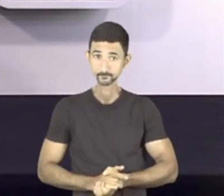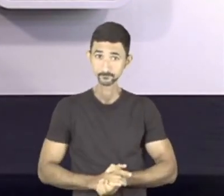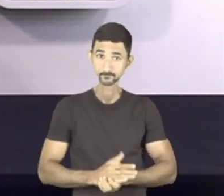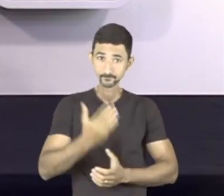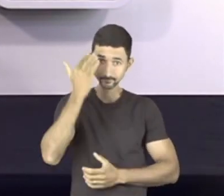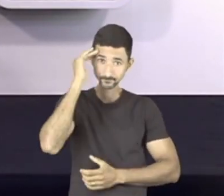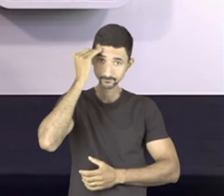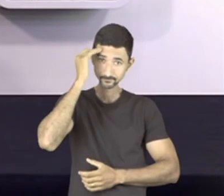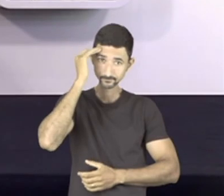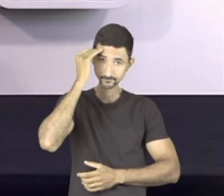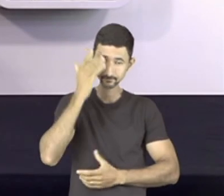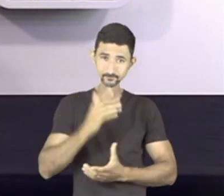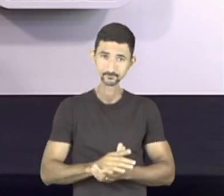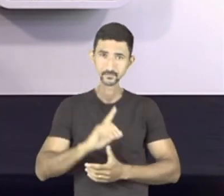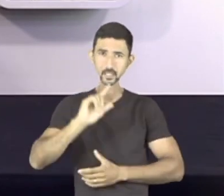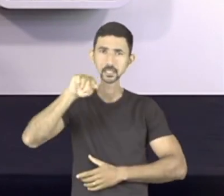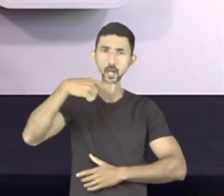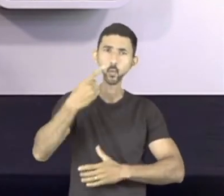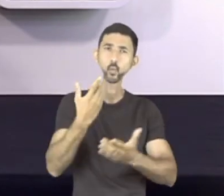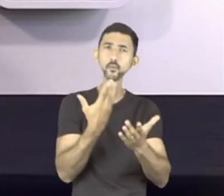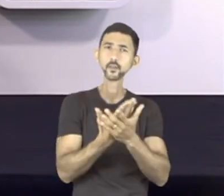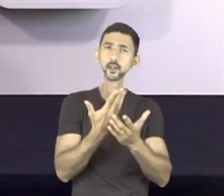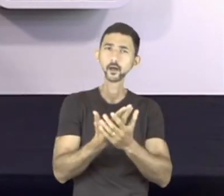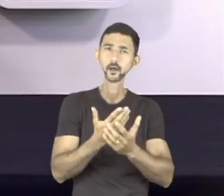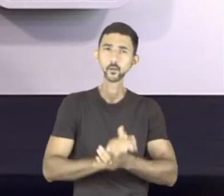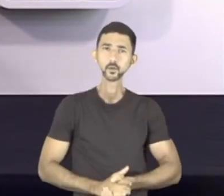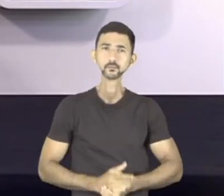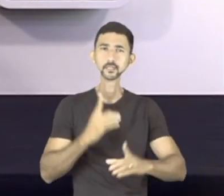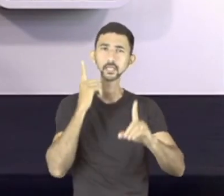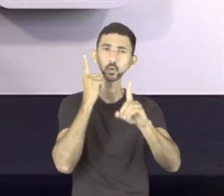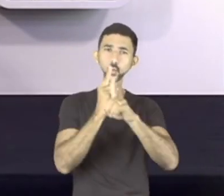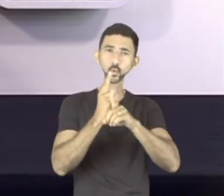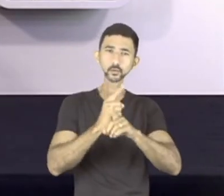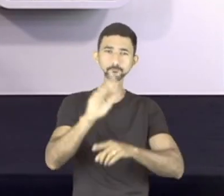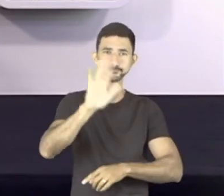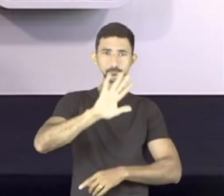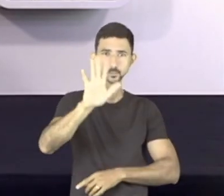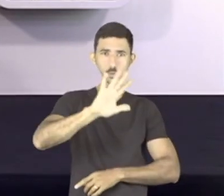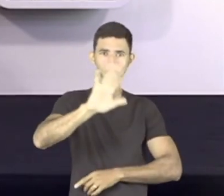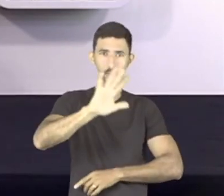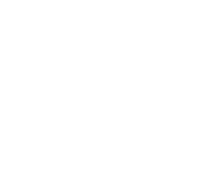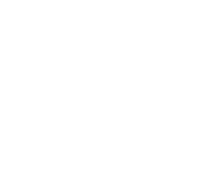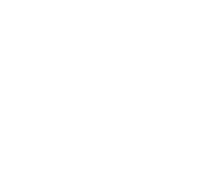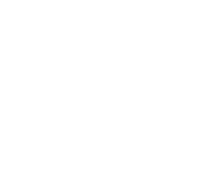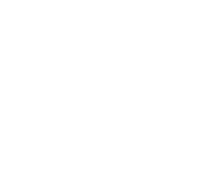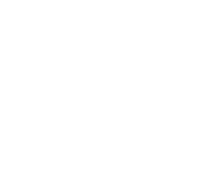tenham compreendido e a gente se vê no nosso próximo encontro. Até lá!